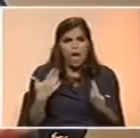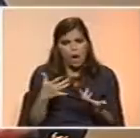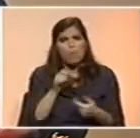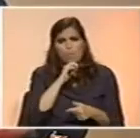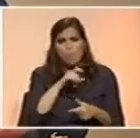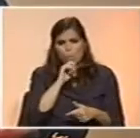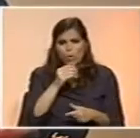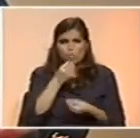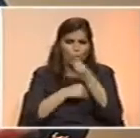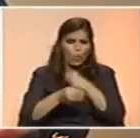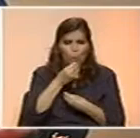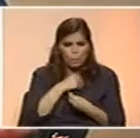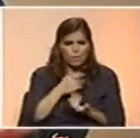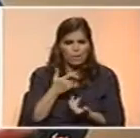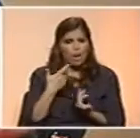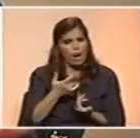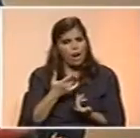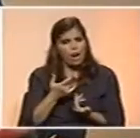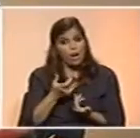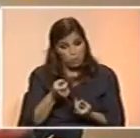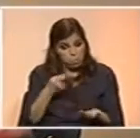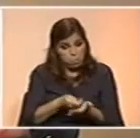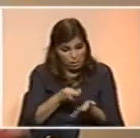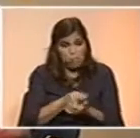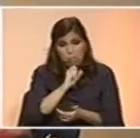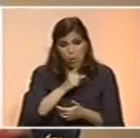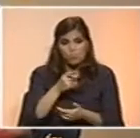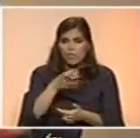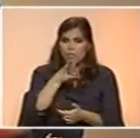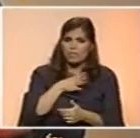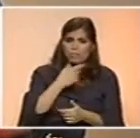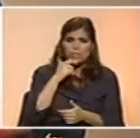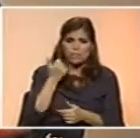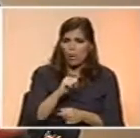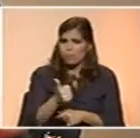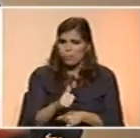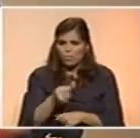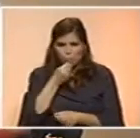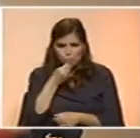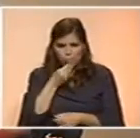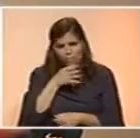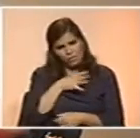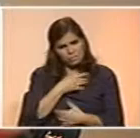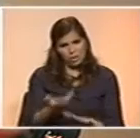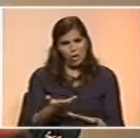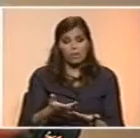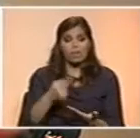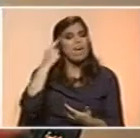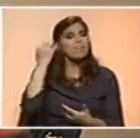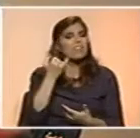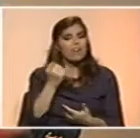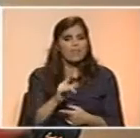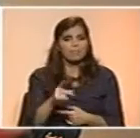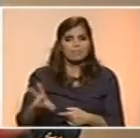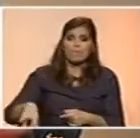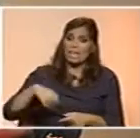eu não devo comer carne todos os dias. Portanto, acho que temos que desmitificar um bocado esta ideia. Quer dizer, ser rico